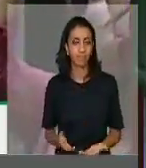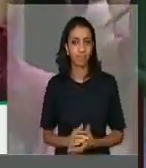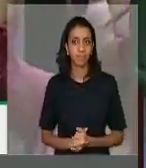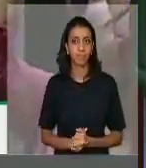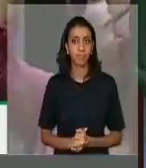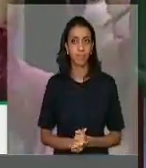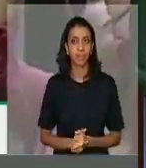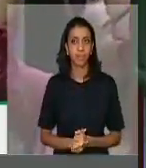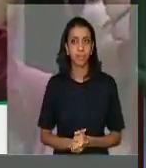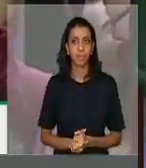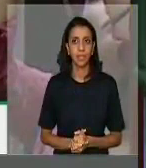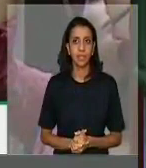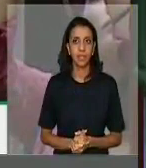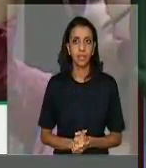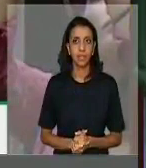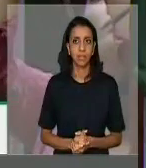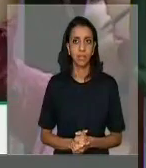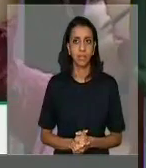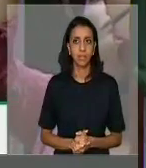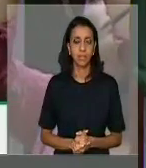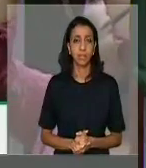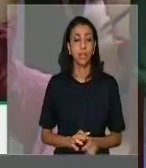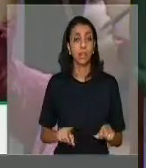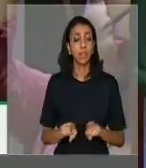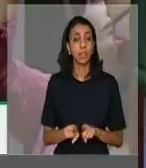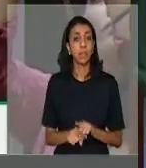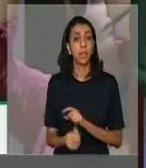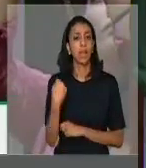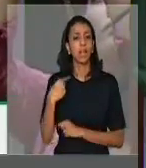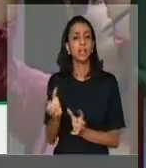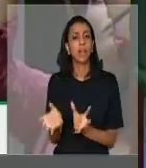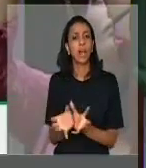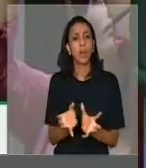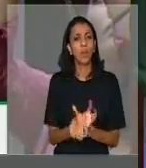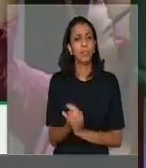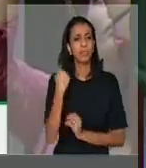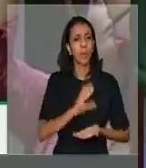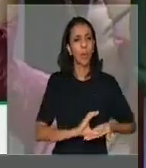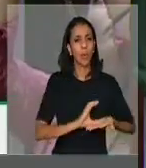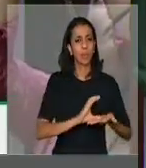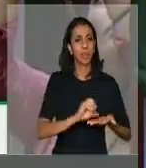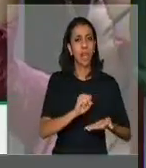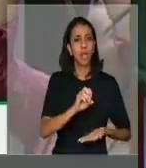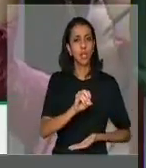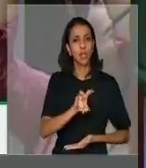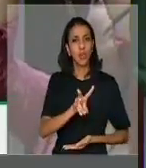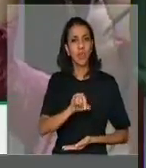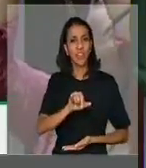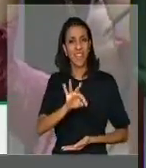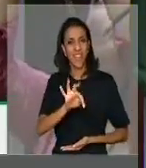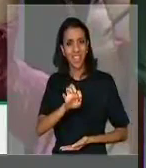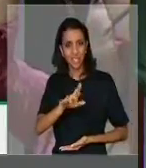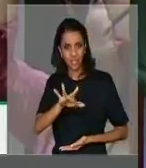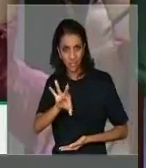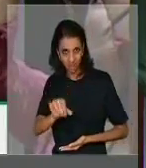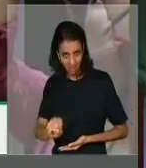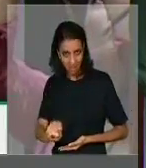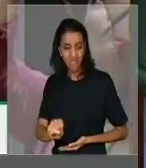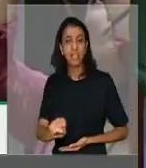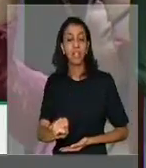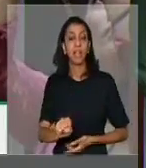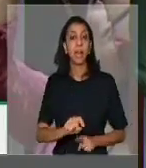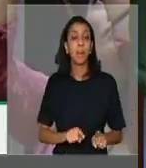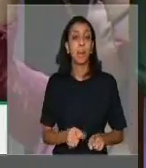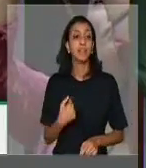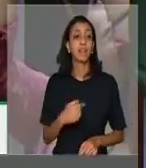partir de então chamadas soviéticas, apesar dos sovietes